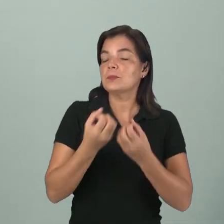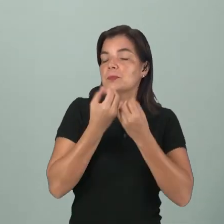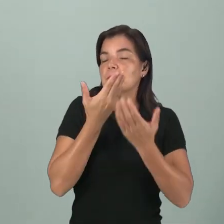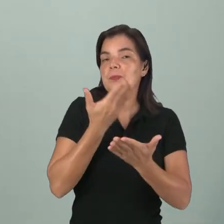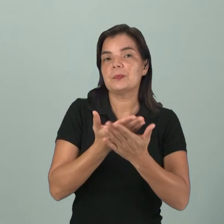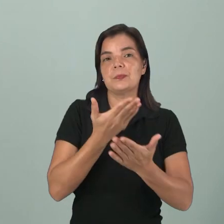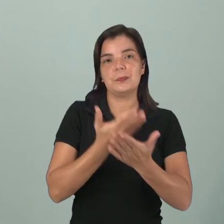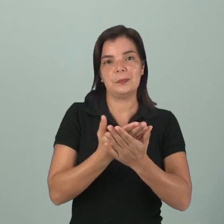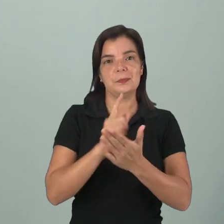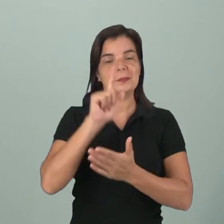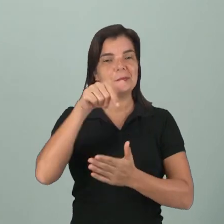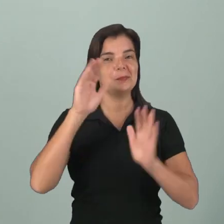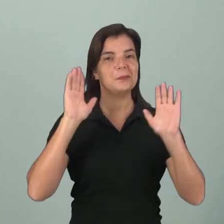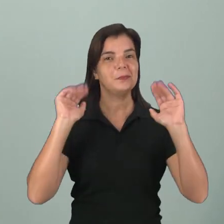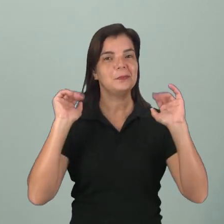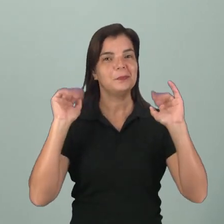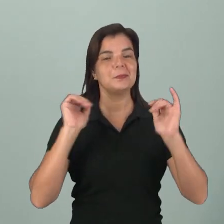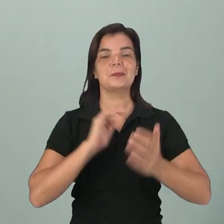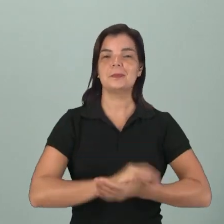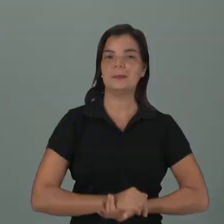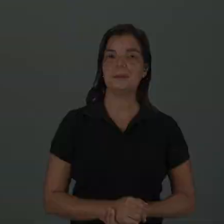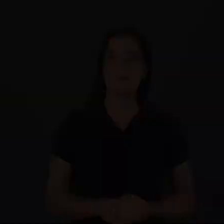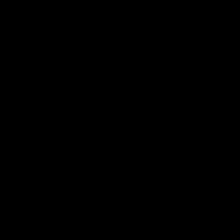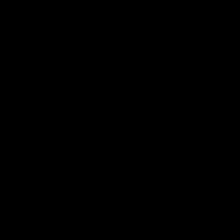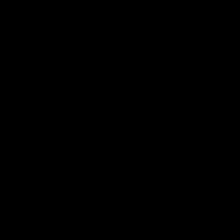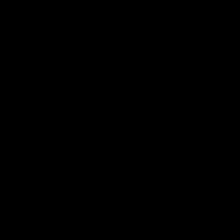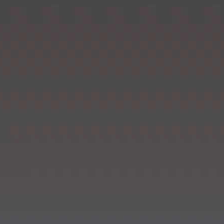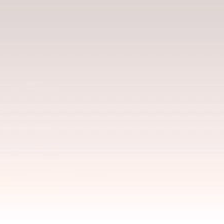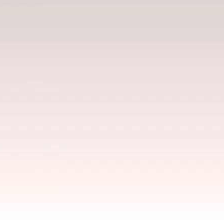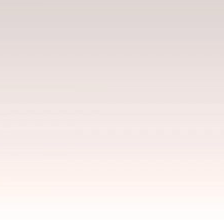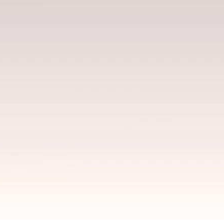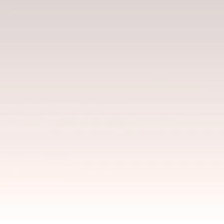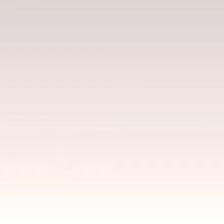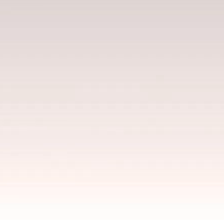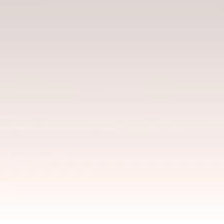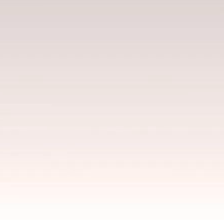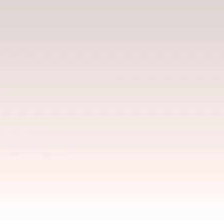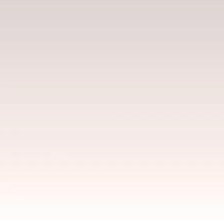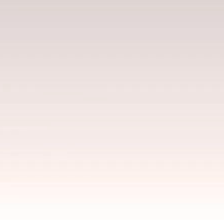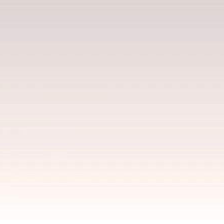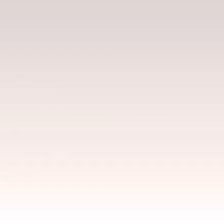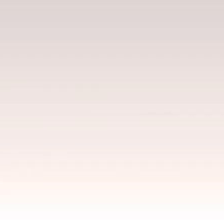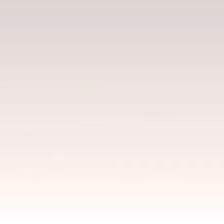bons estudos e até a próxima E aí